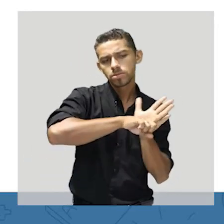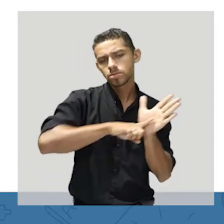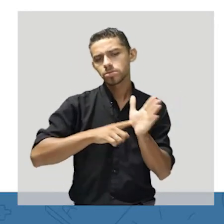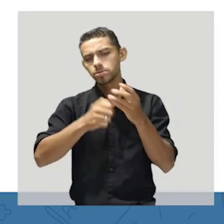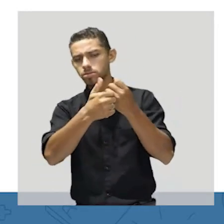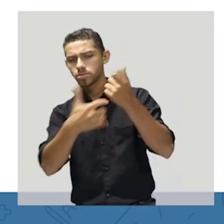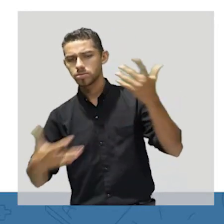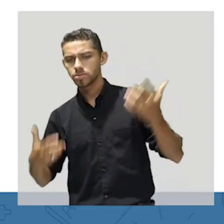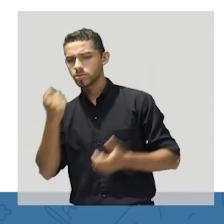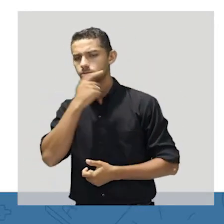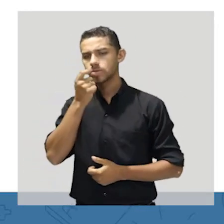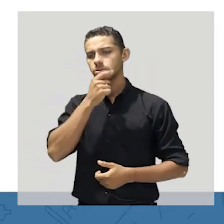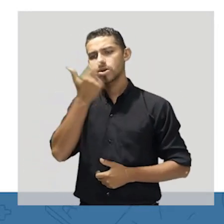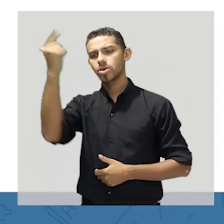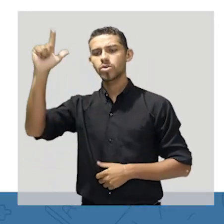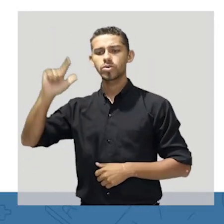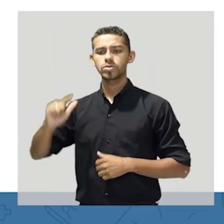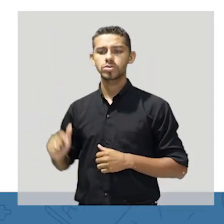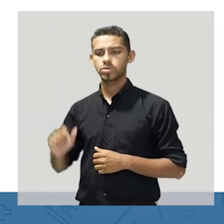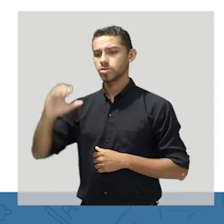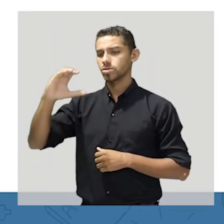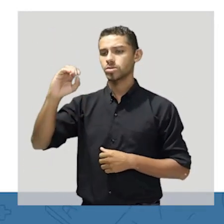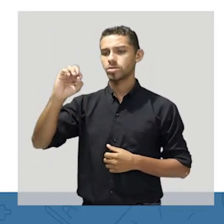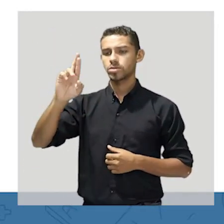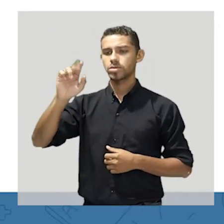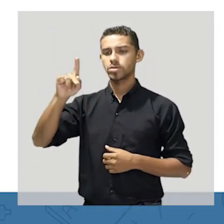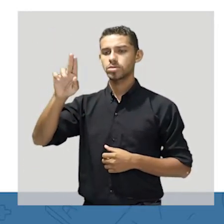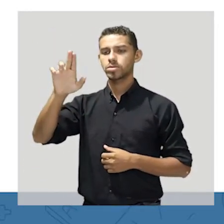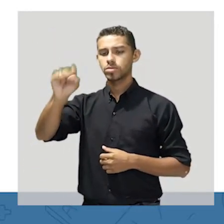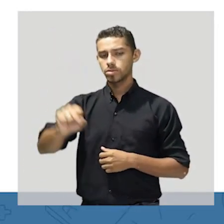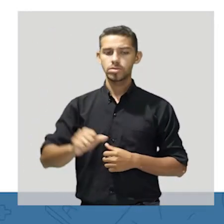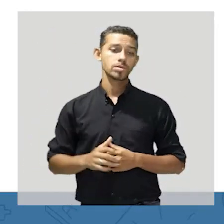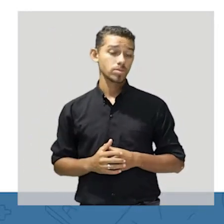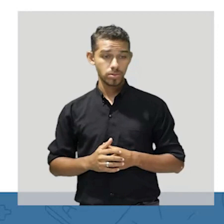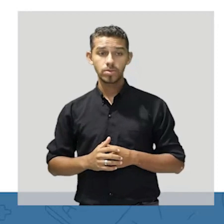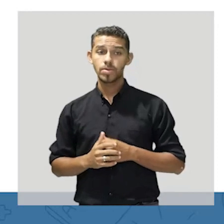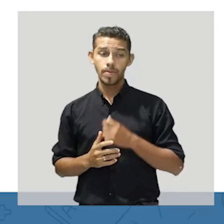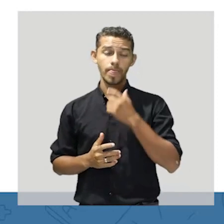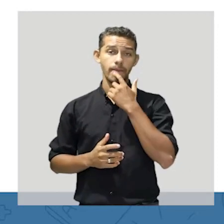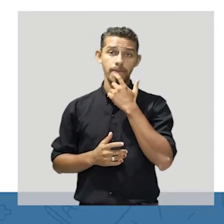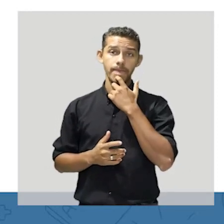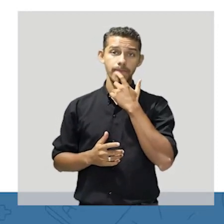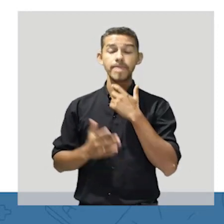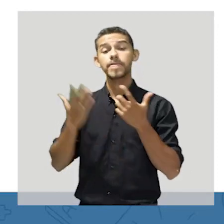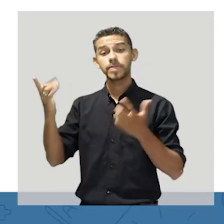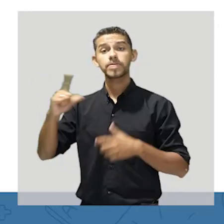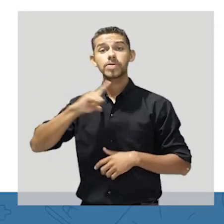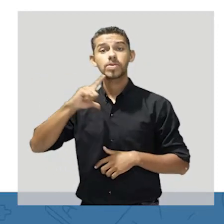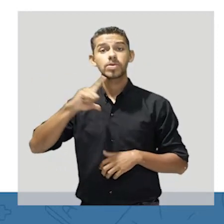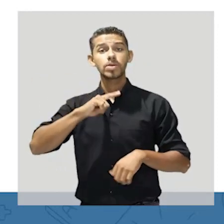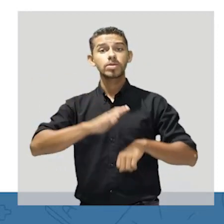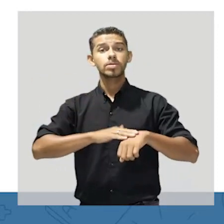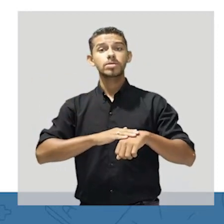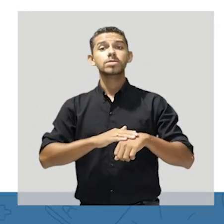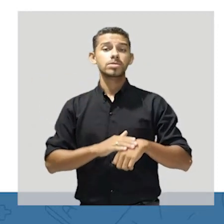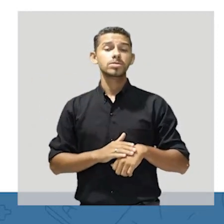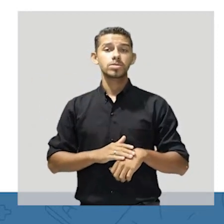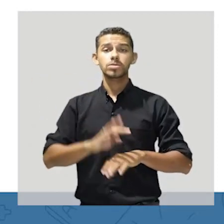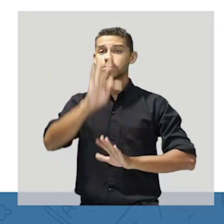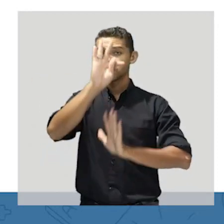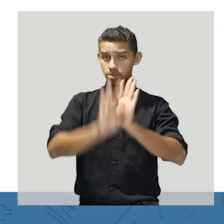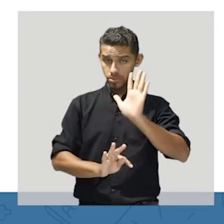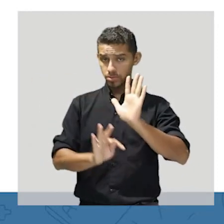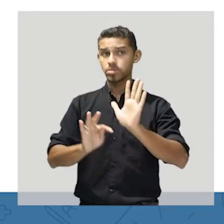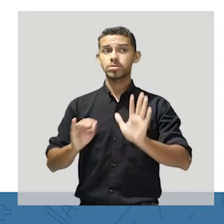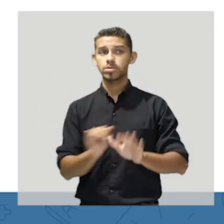do que qualquer outros outro corte tá bom Aqui a gente tem um texto interessante falando